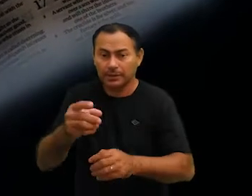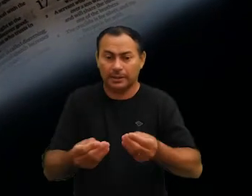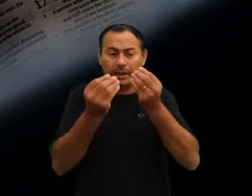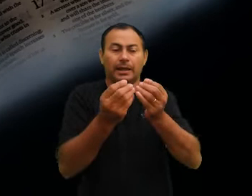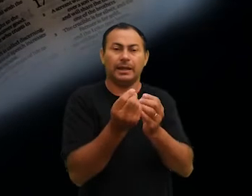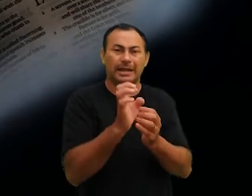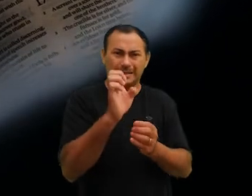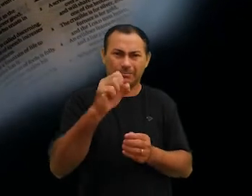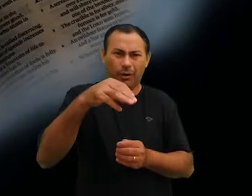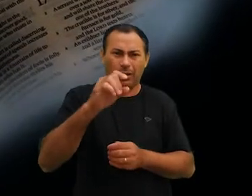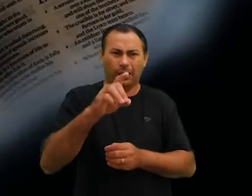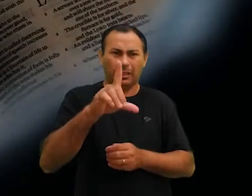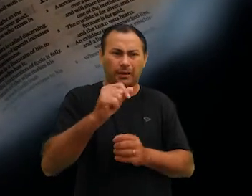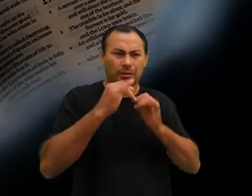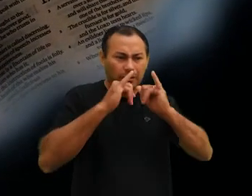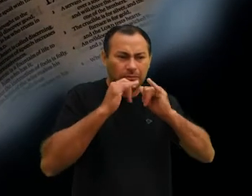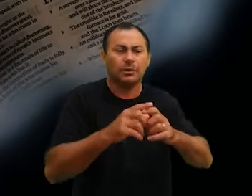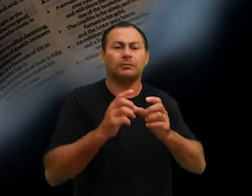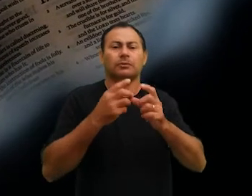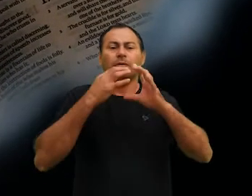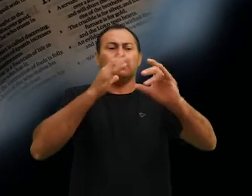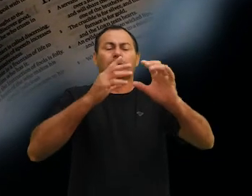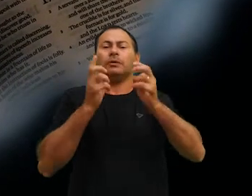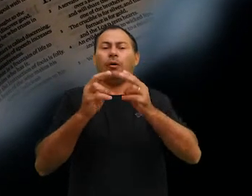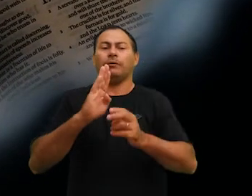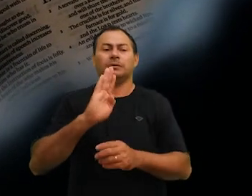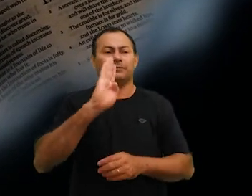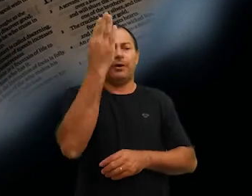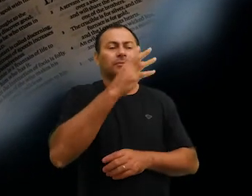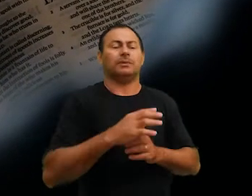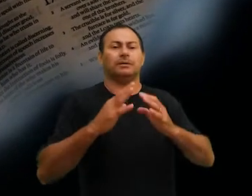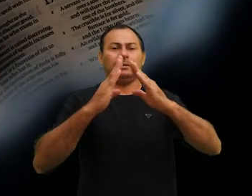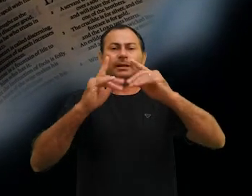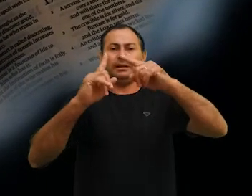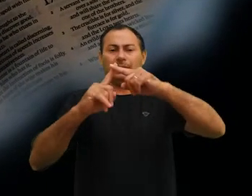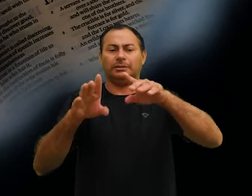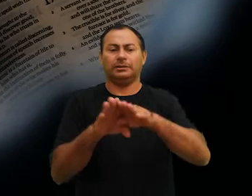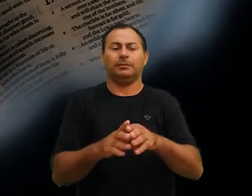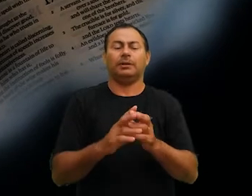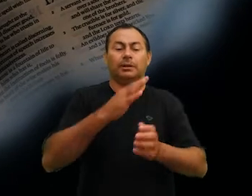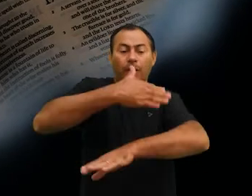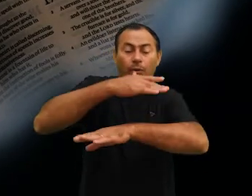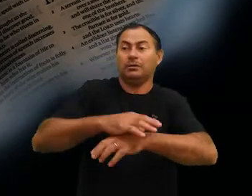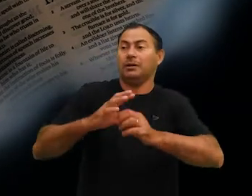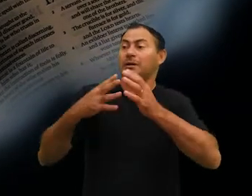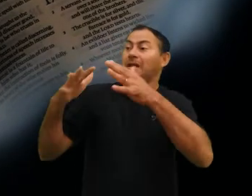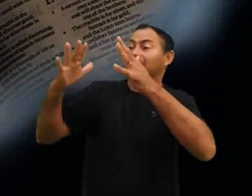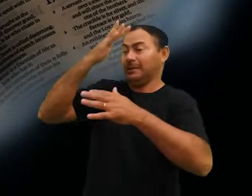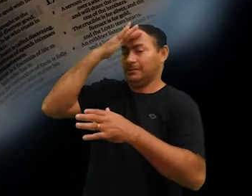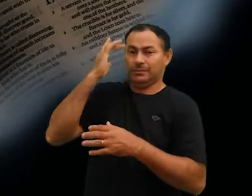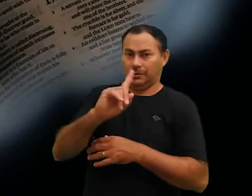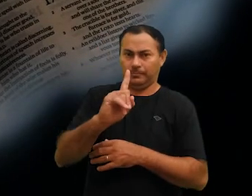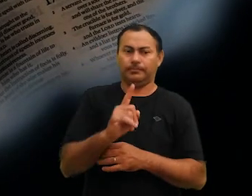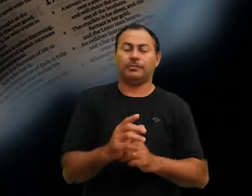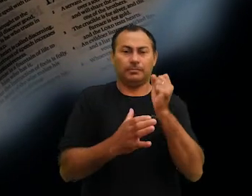der esmola, não anuncie isso com trombetas, como fazem os hipócritas nas sinagogas e nas ruas, a fim de serem honrados pelos